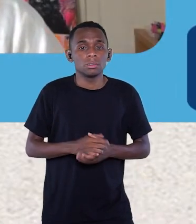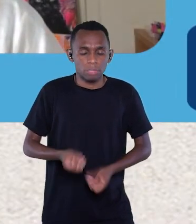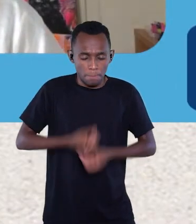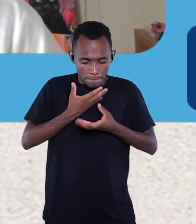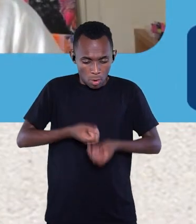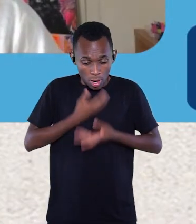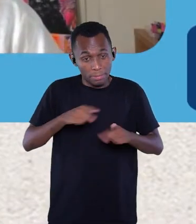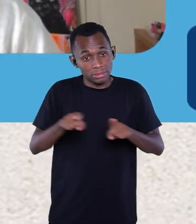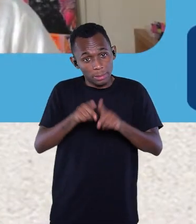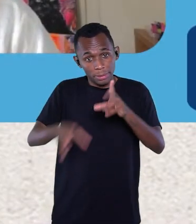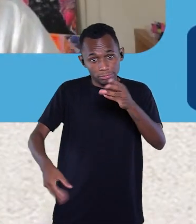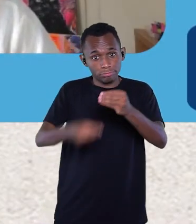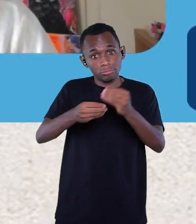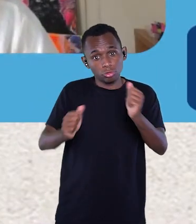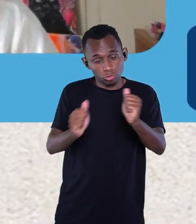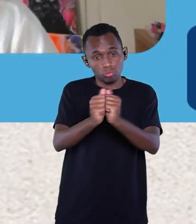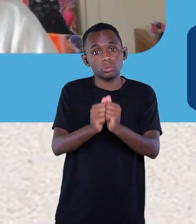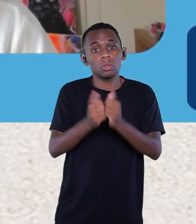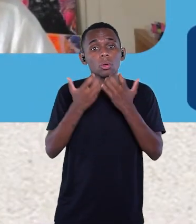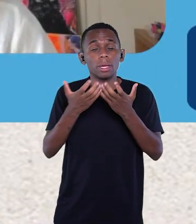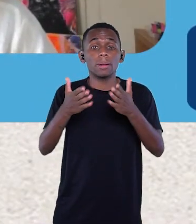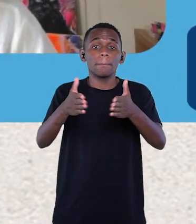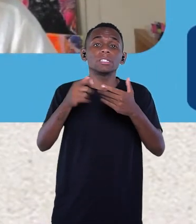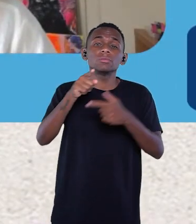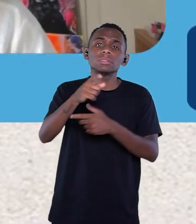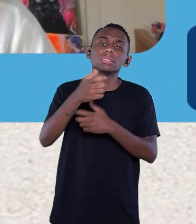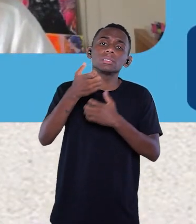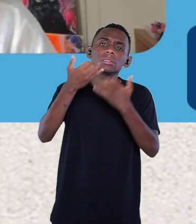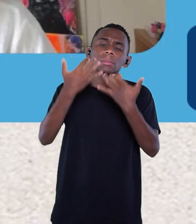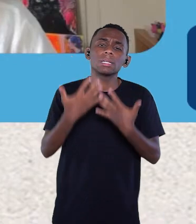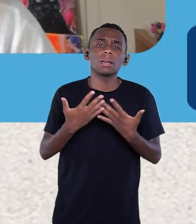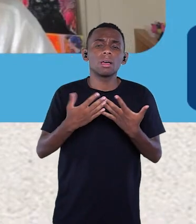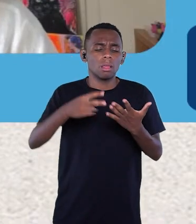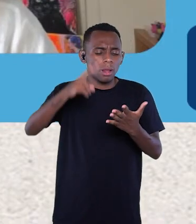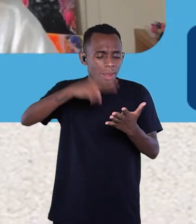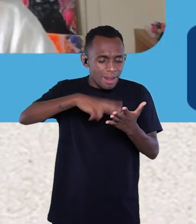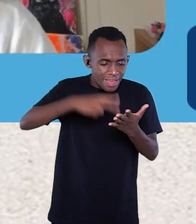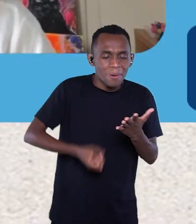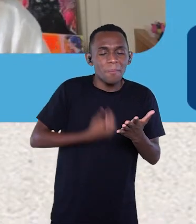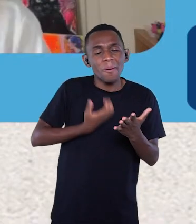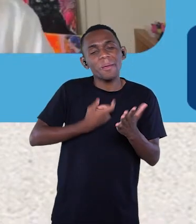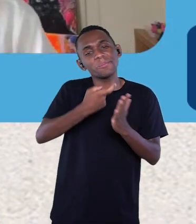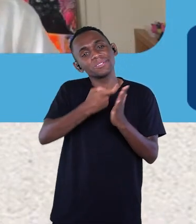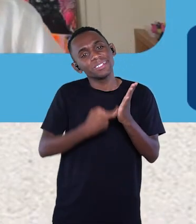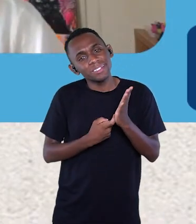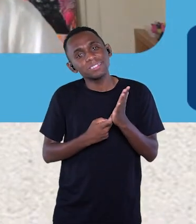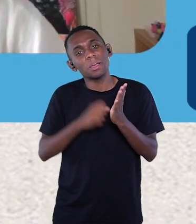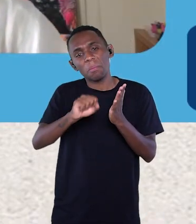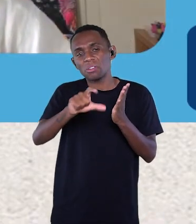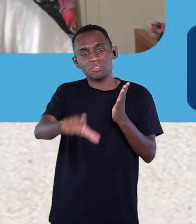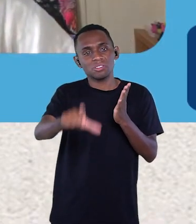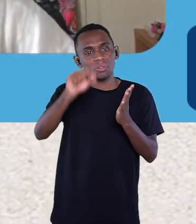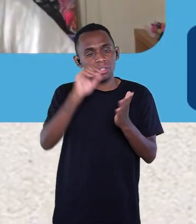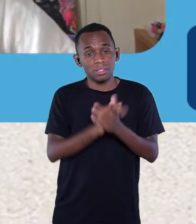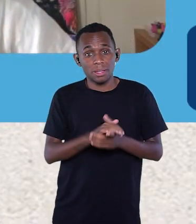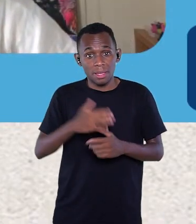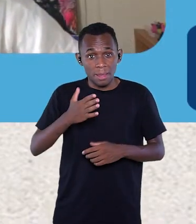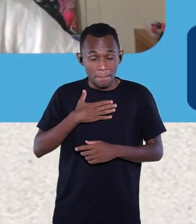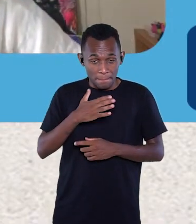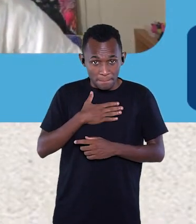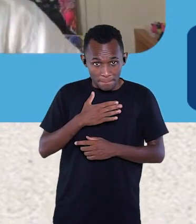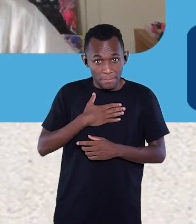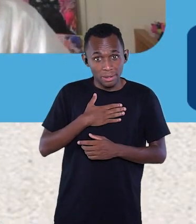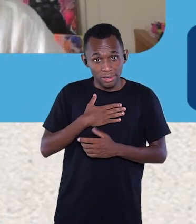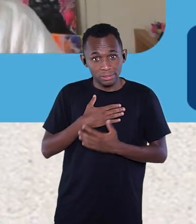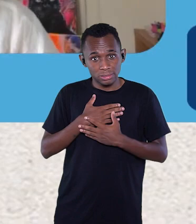sua poesia. E aí, eu quero te pedir para falar disso, para ler um poema para a gente. Você pode escolher aí. Para mim, eu